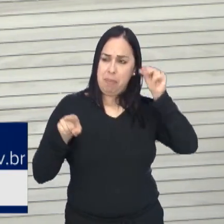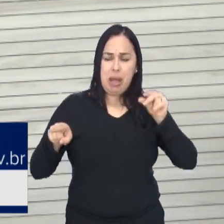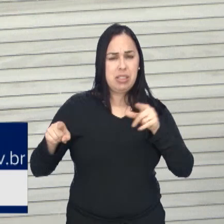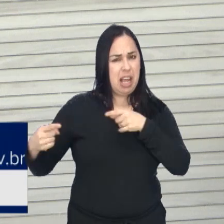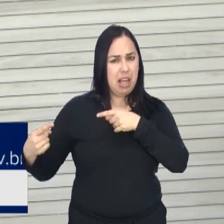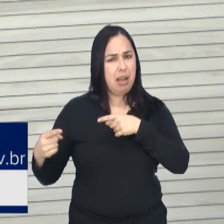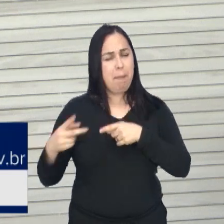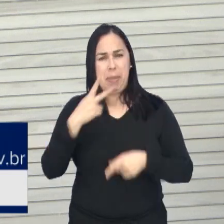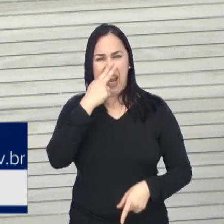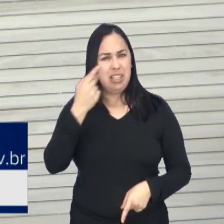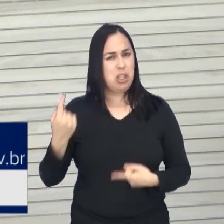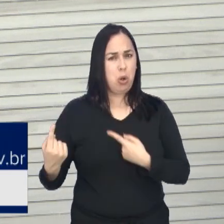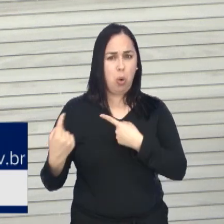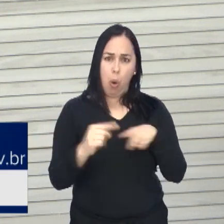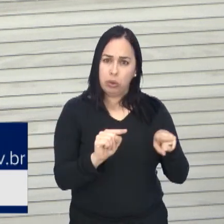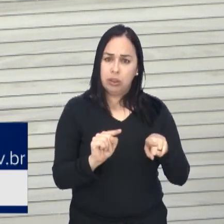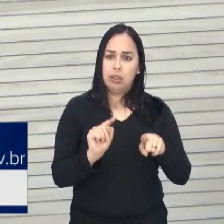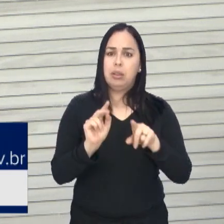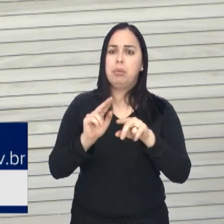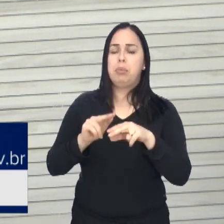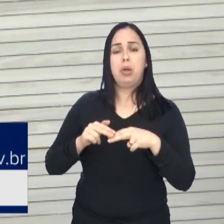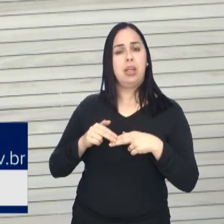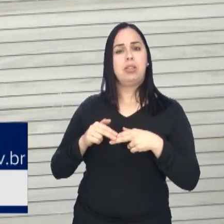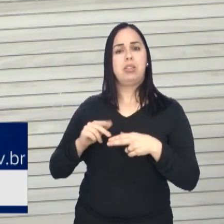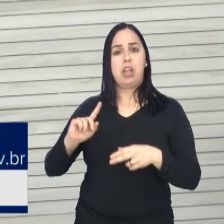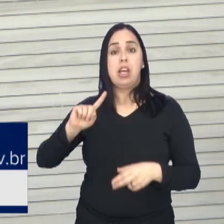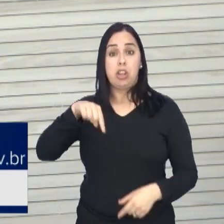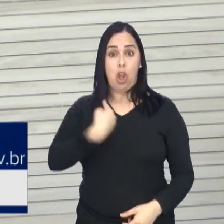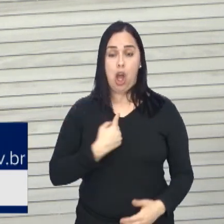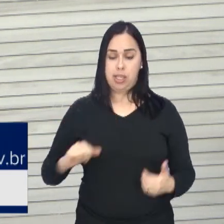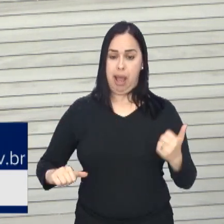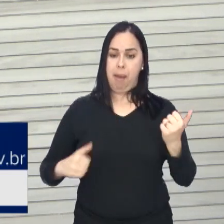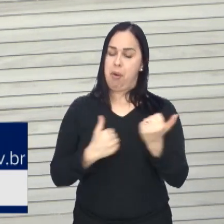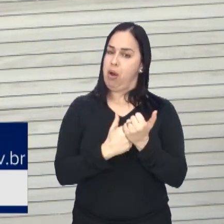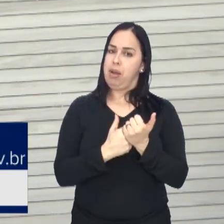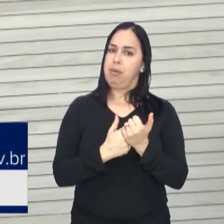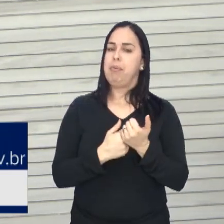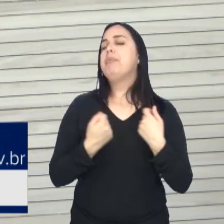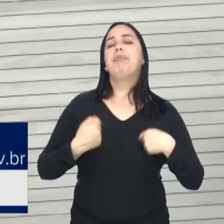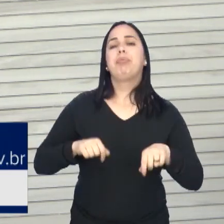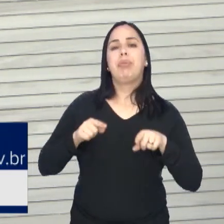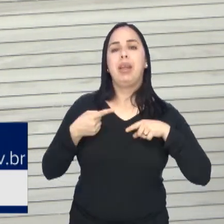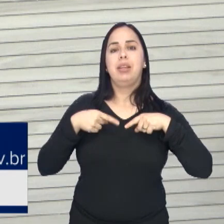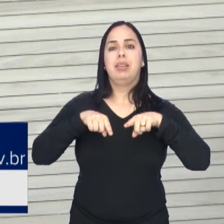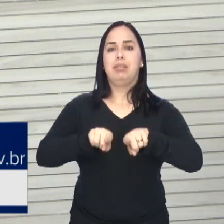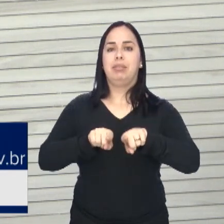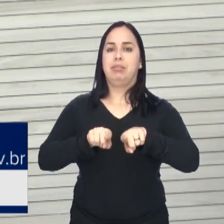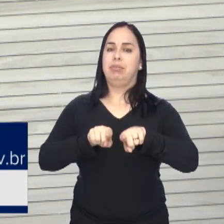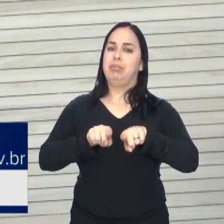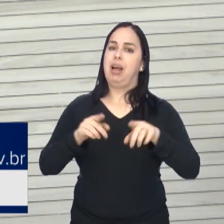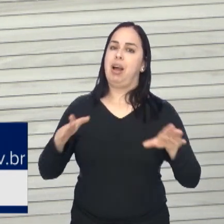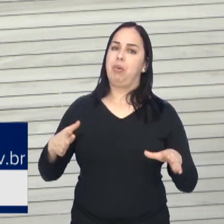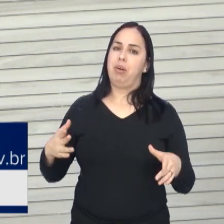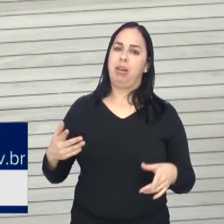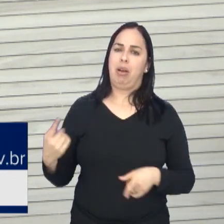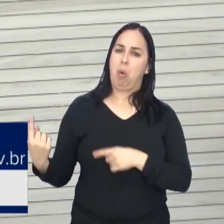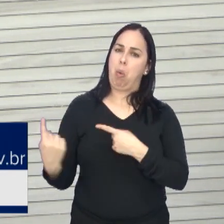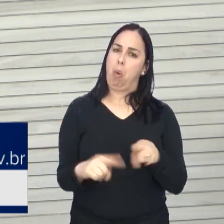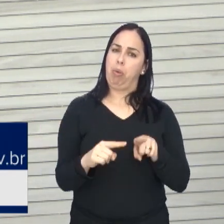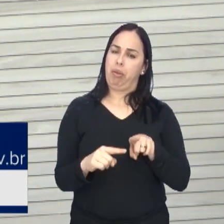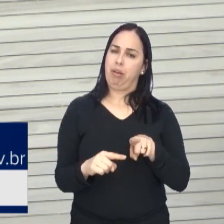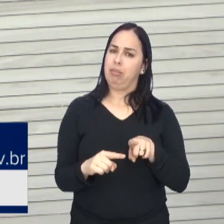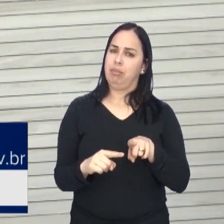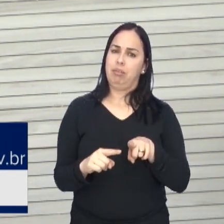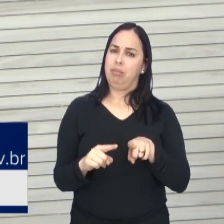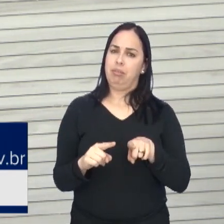oposição. Então fica aqui registrado que se somos da base, estamos juntos, temos que caminhar. Agora, dá bolada nas costas, estou sentindo na